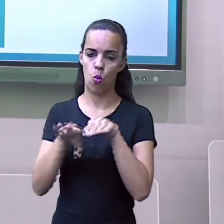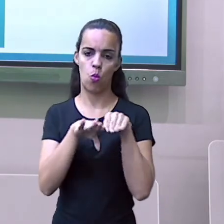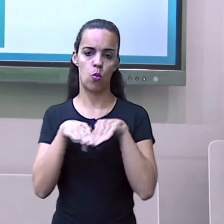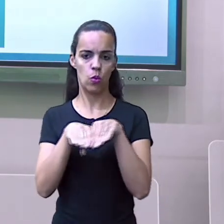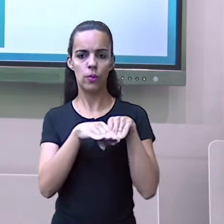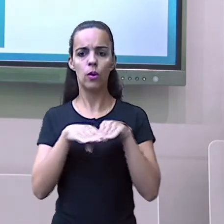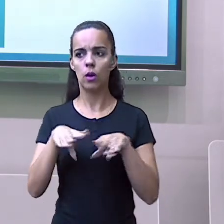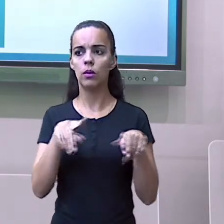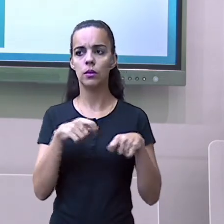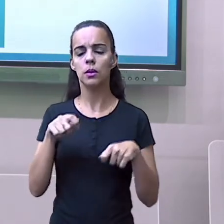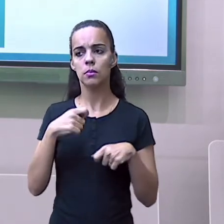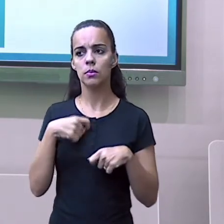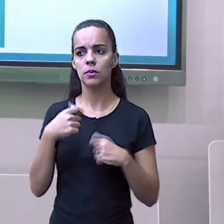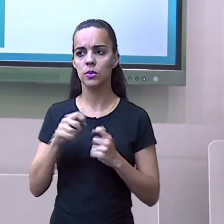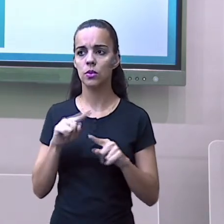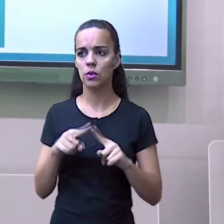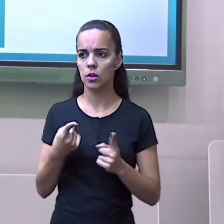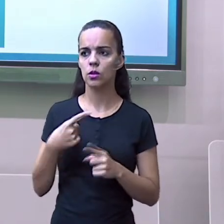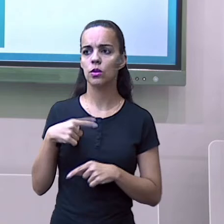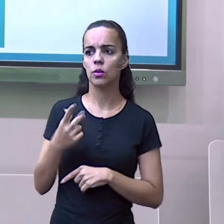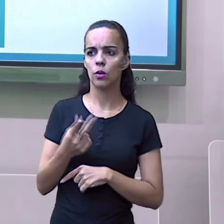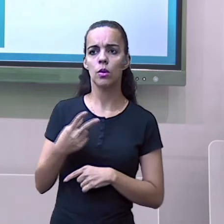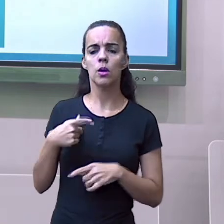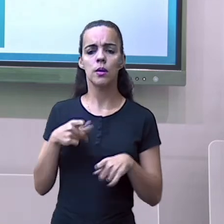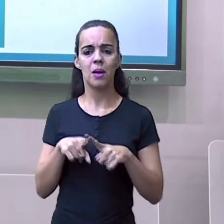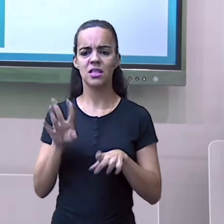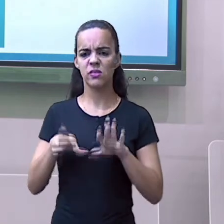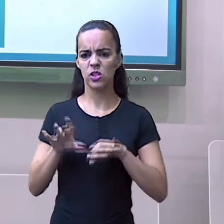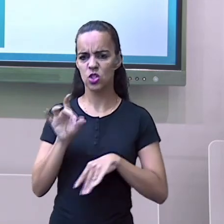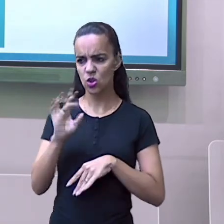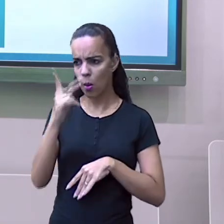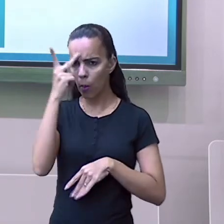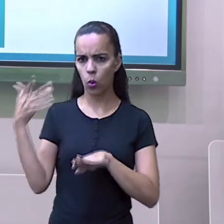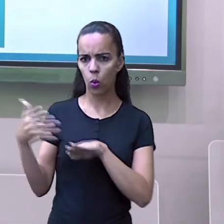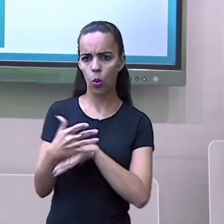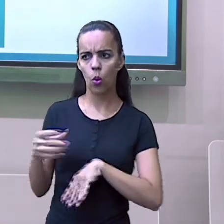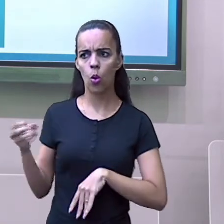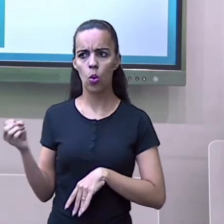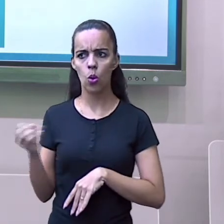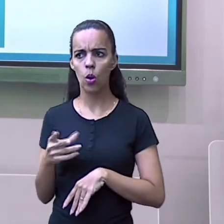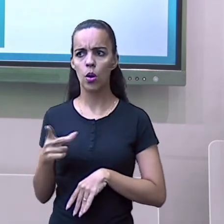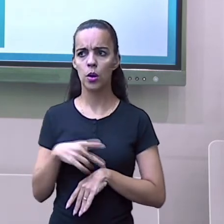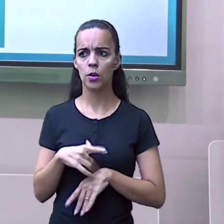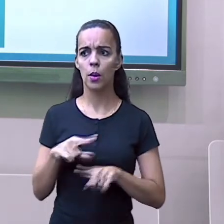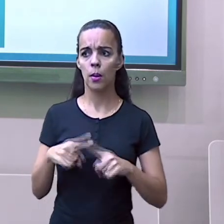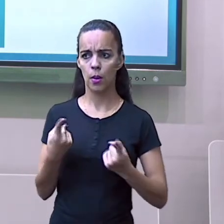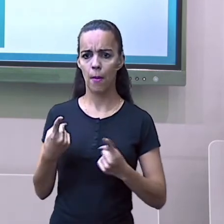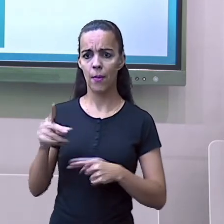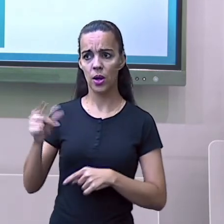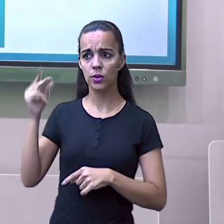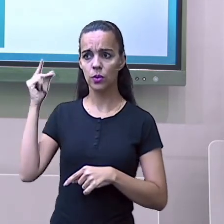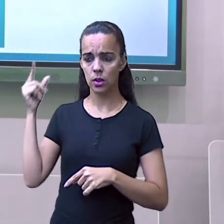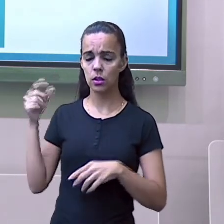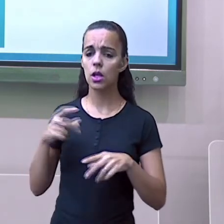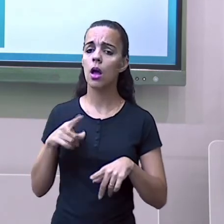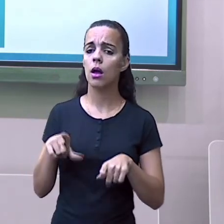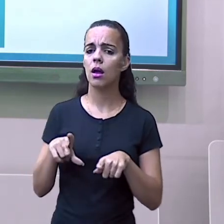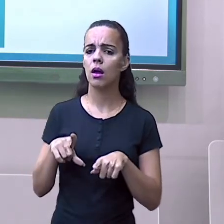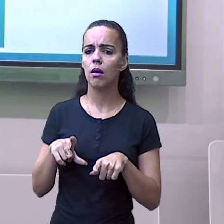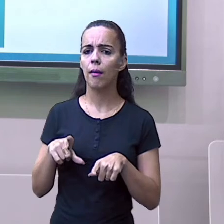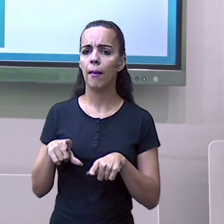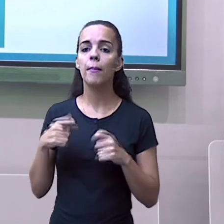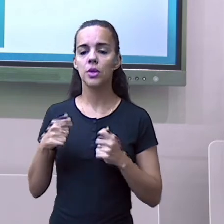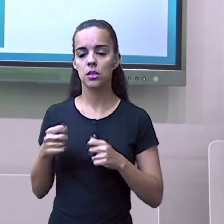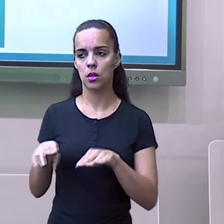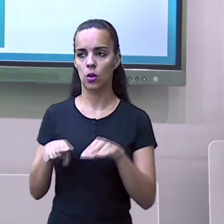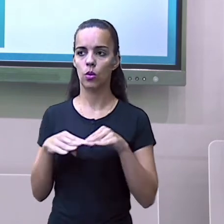valor diferente para um cliente novo pelo mesmo serviço que o cliente antigo possui.